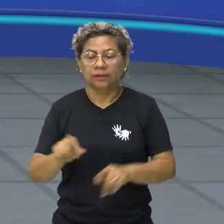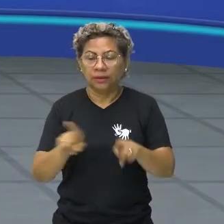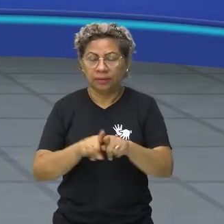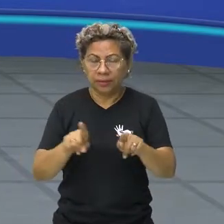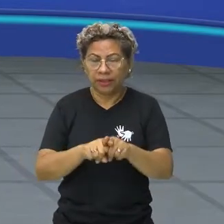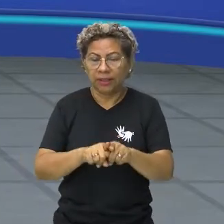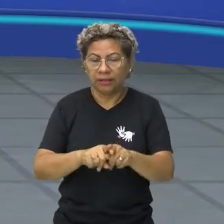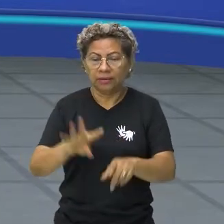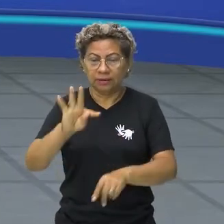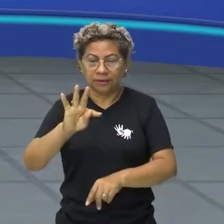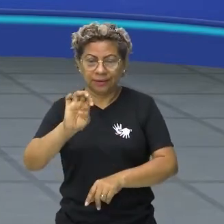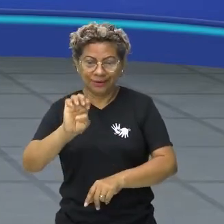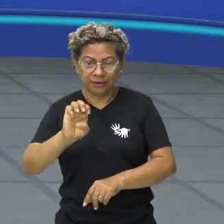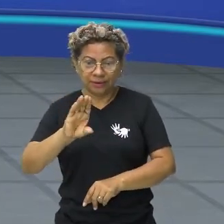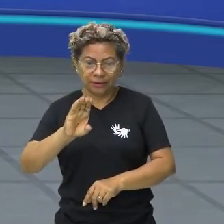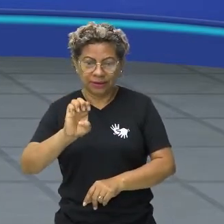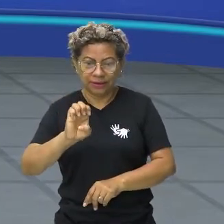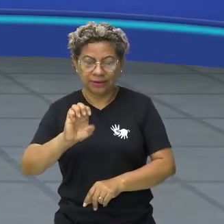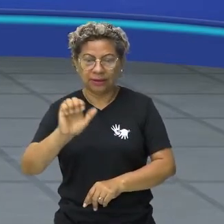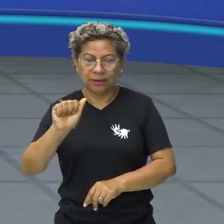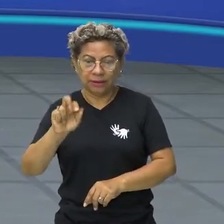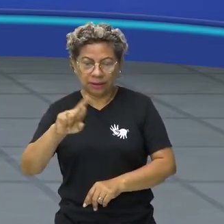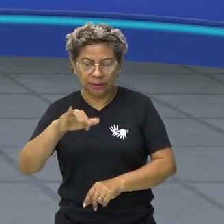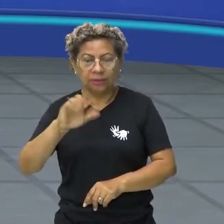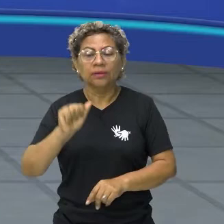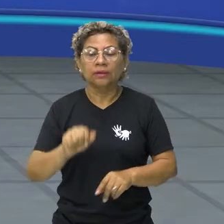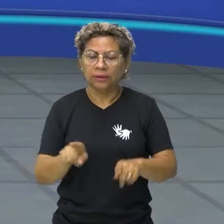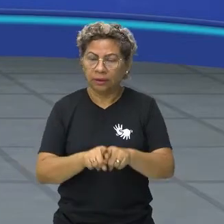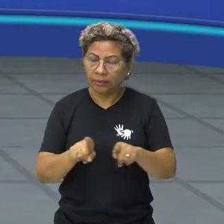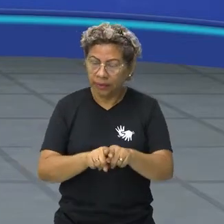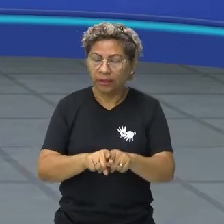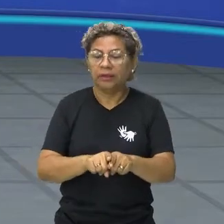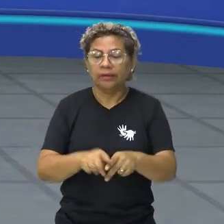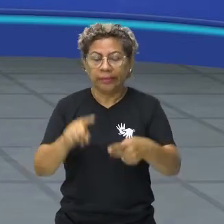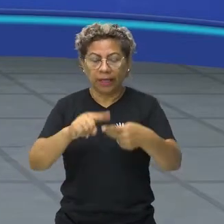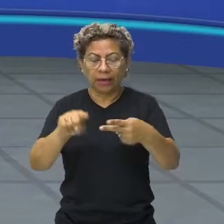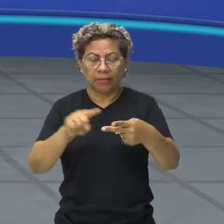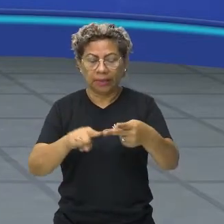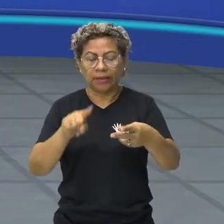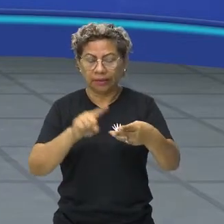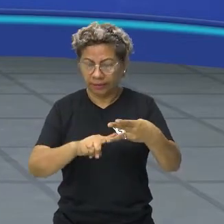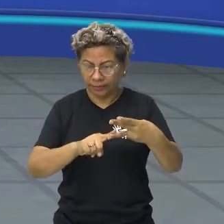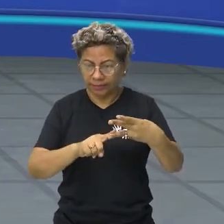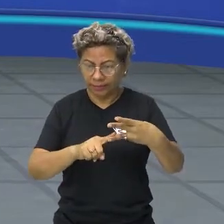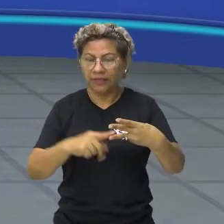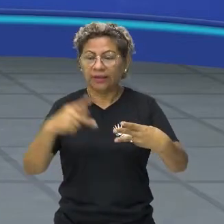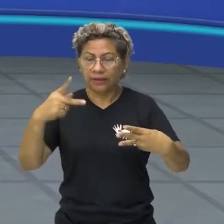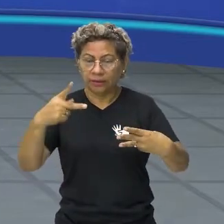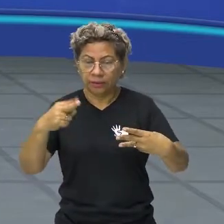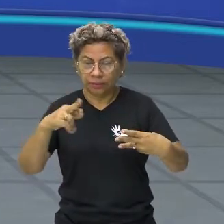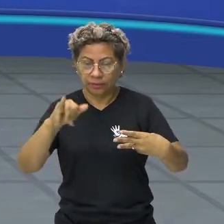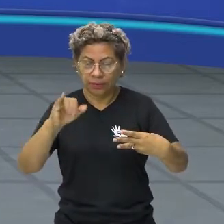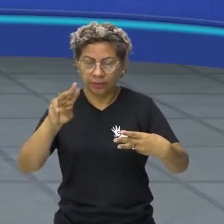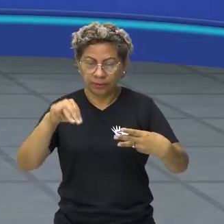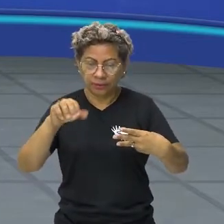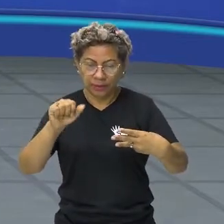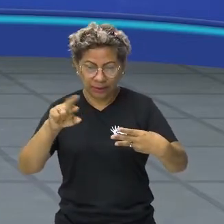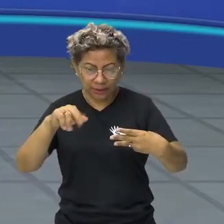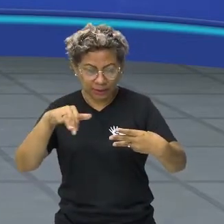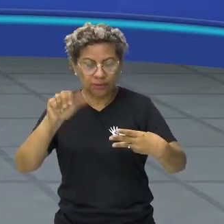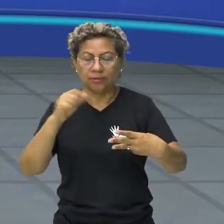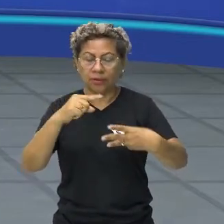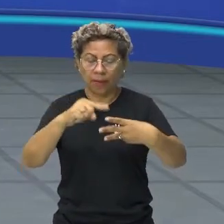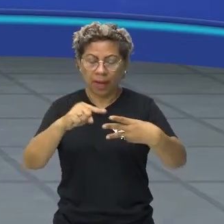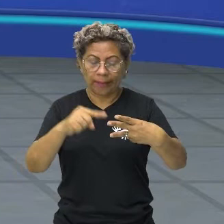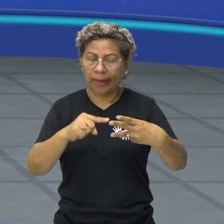setor secundário, mas ainda também temos o setor primário com a agropecuária, o agronegócio. Então, a gente verifica que